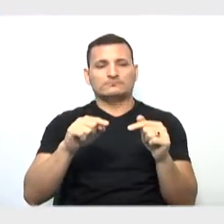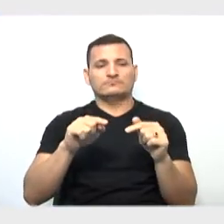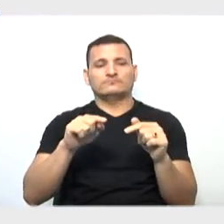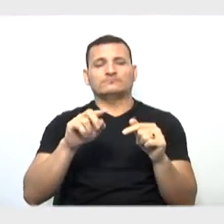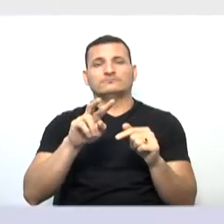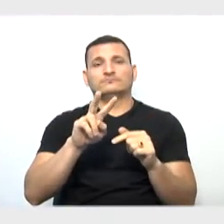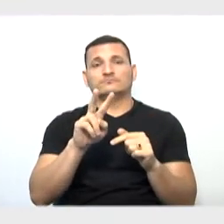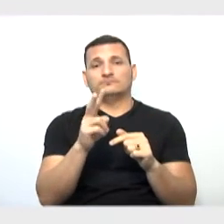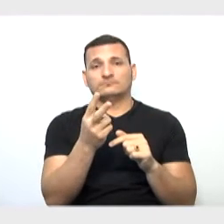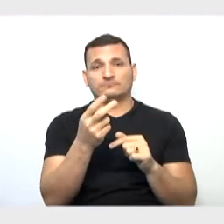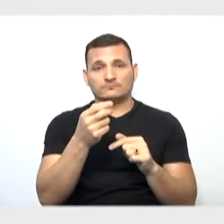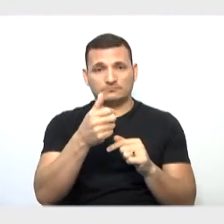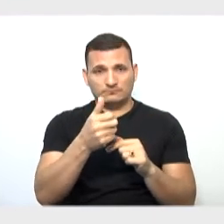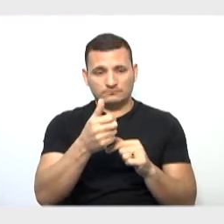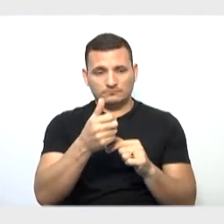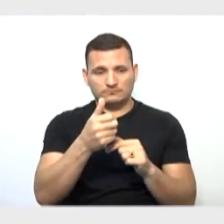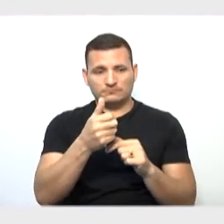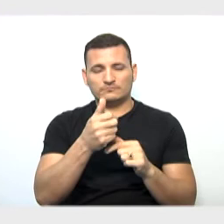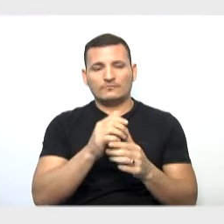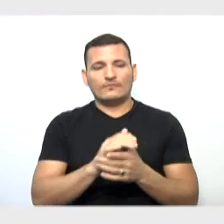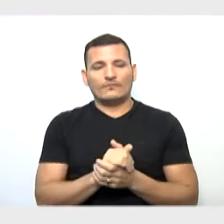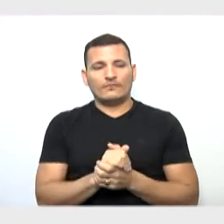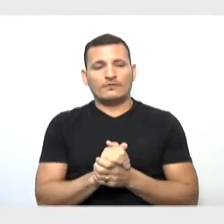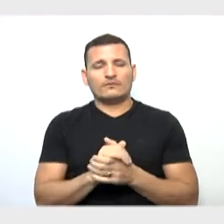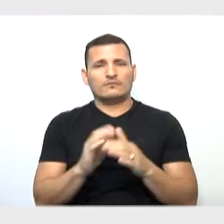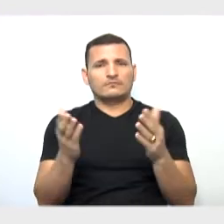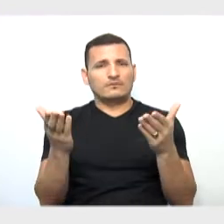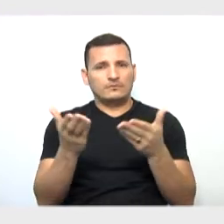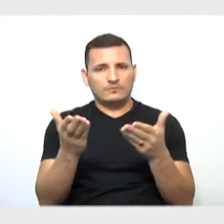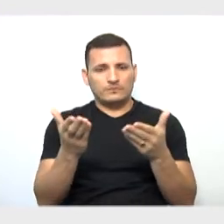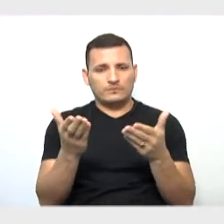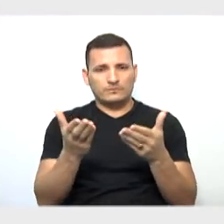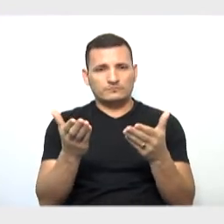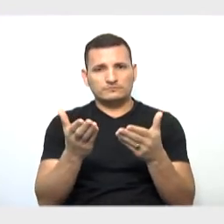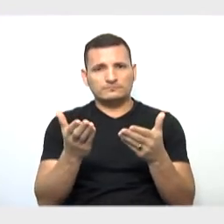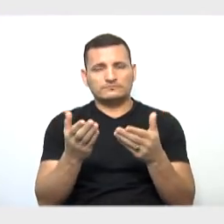título. Agora, eu preciso linkar